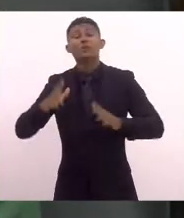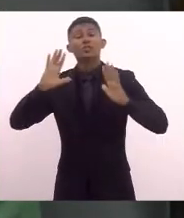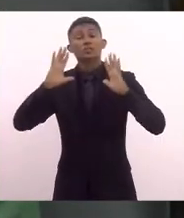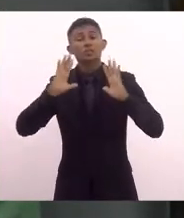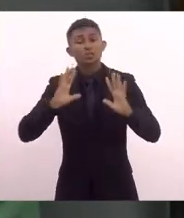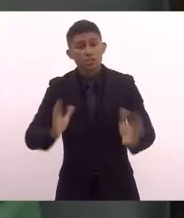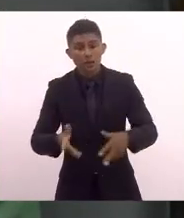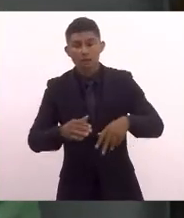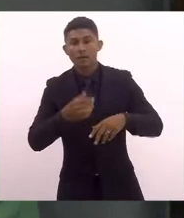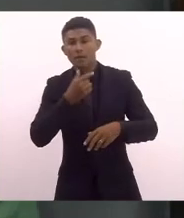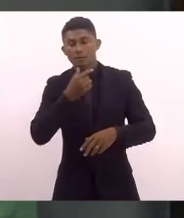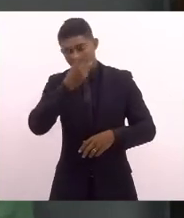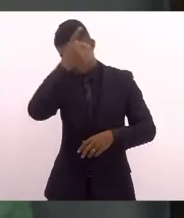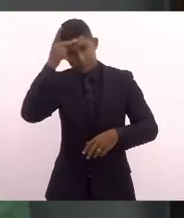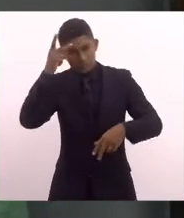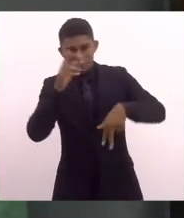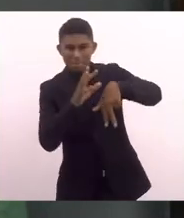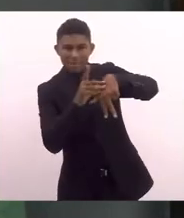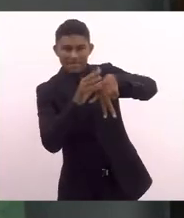de uma ambulância e eu não tinha onde deixar.